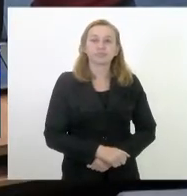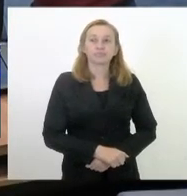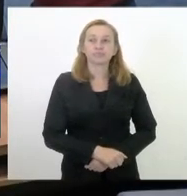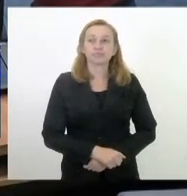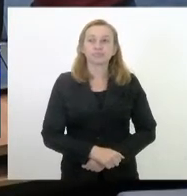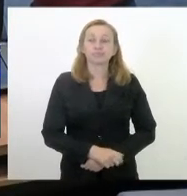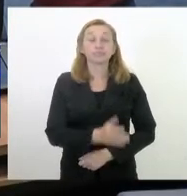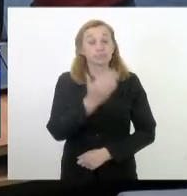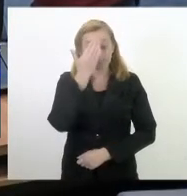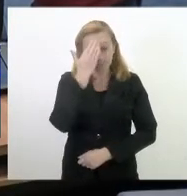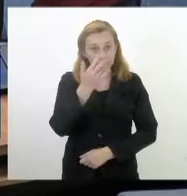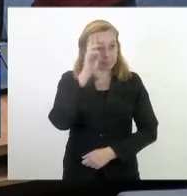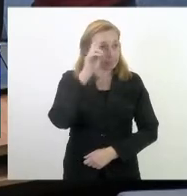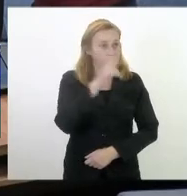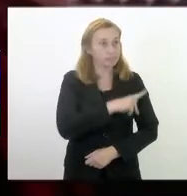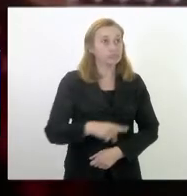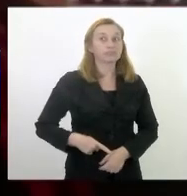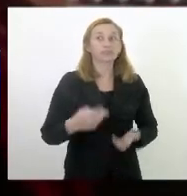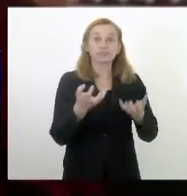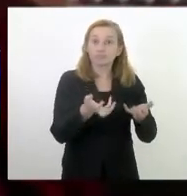Obrigada, presidente. Eu quero